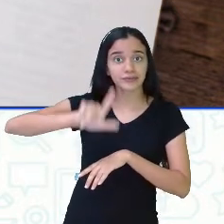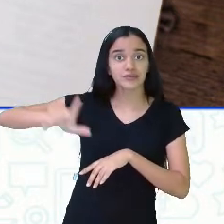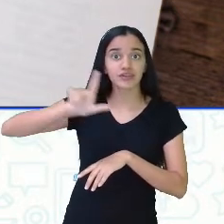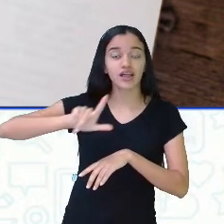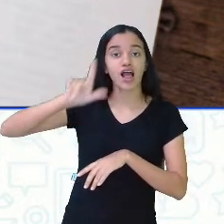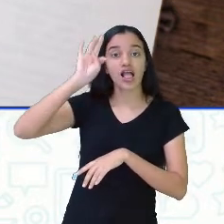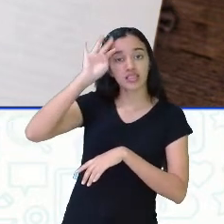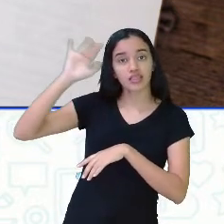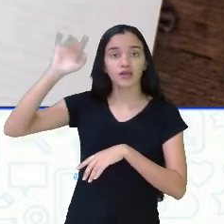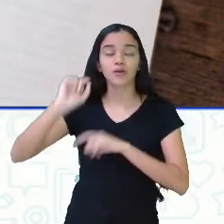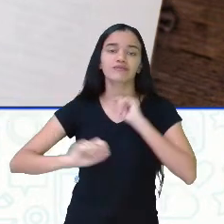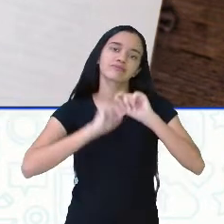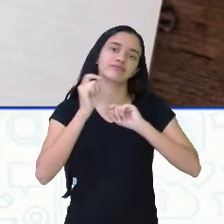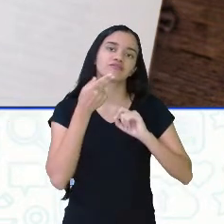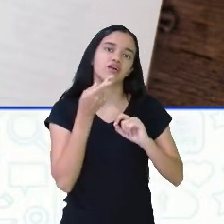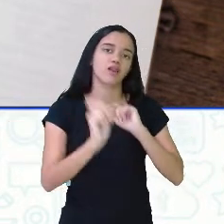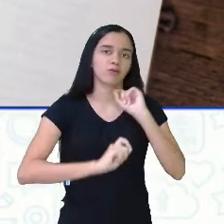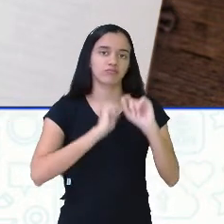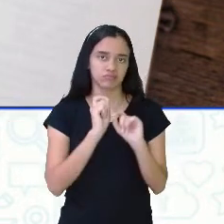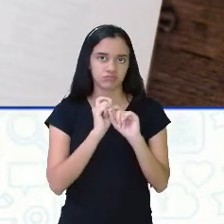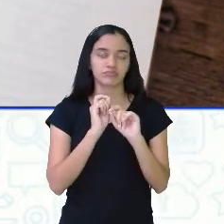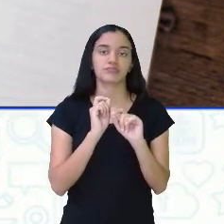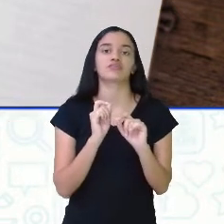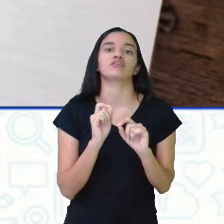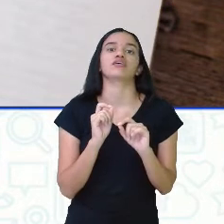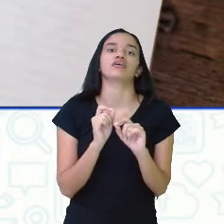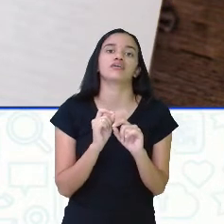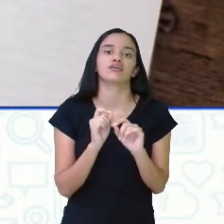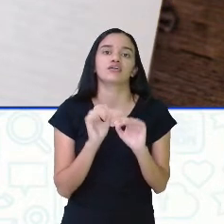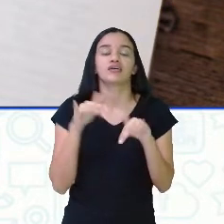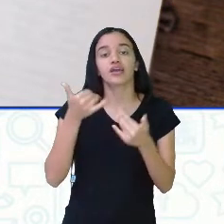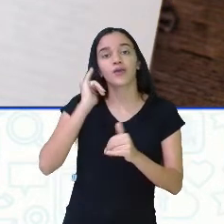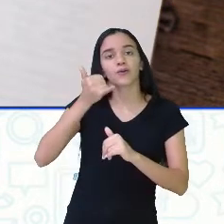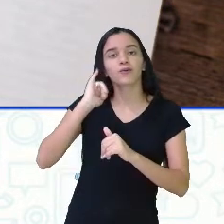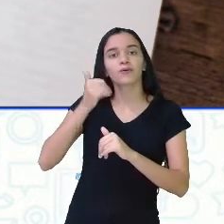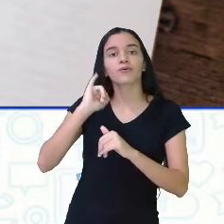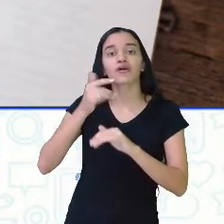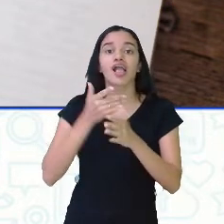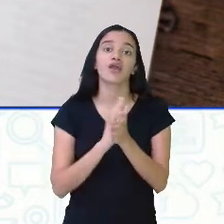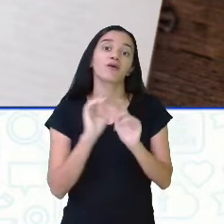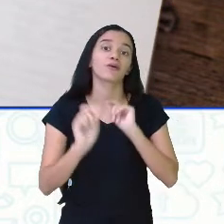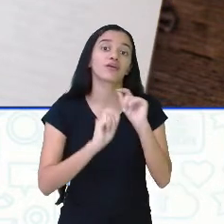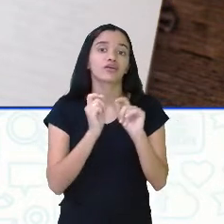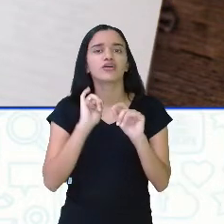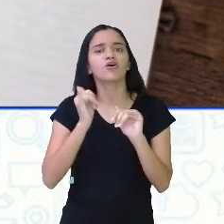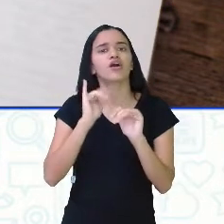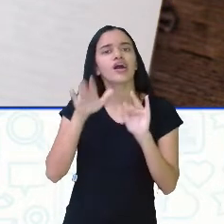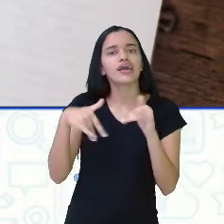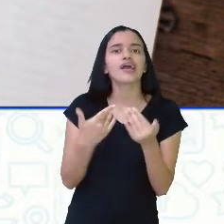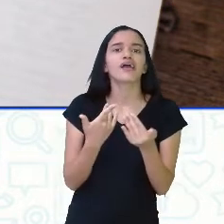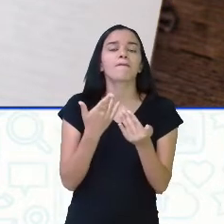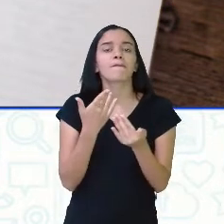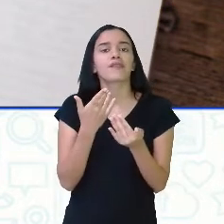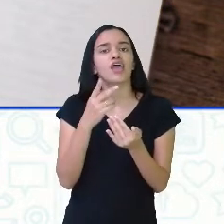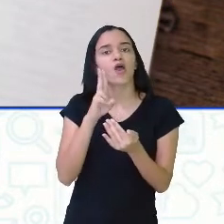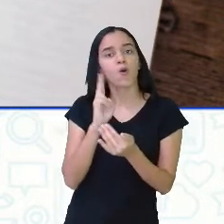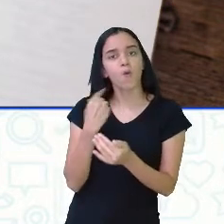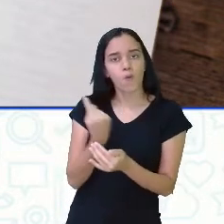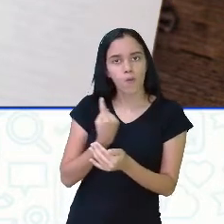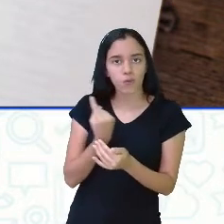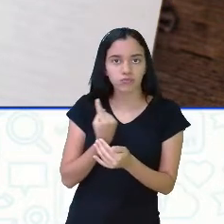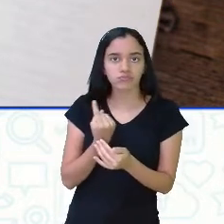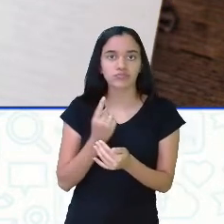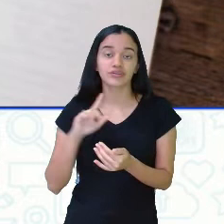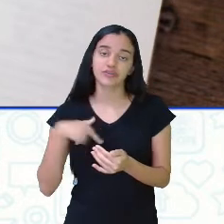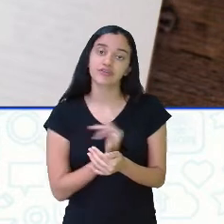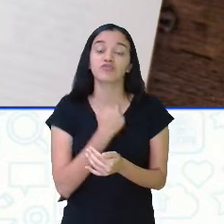teórico, ele vai dizer que um conto é uma narrativa unívoca e univalente. Então, a gente vai